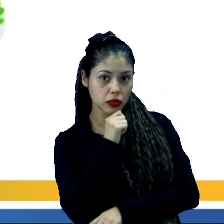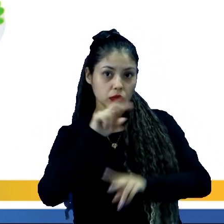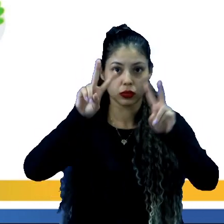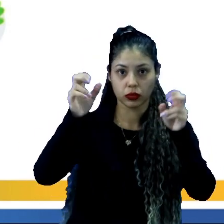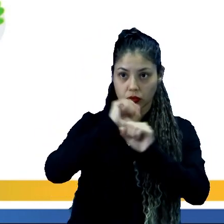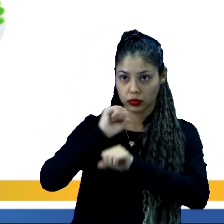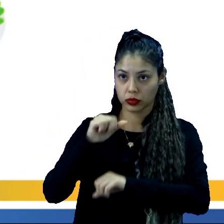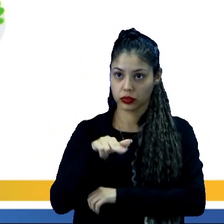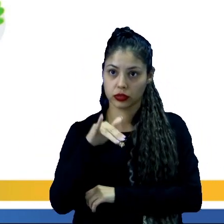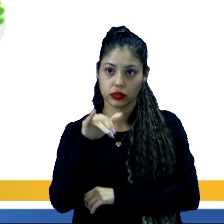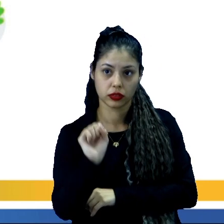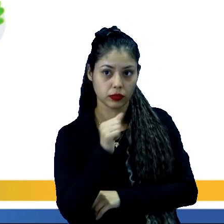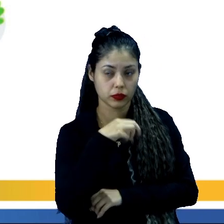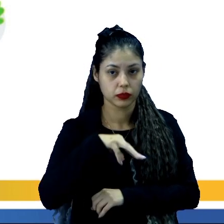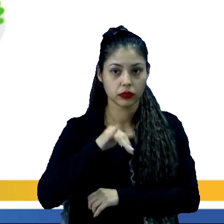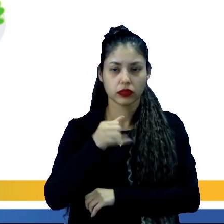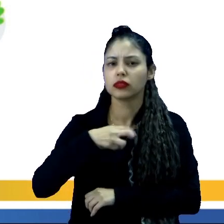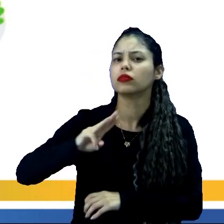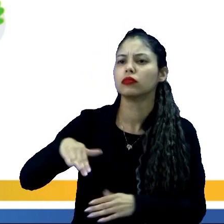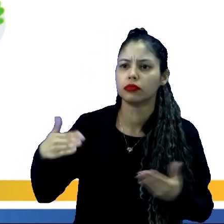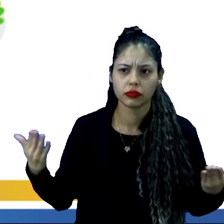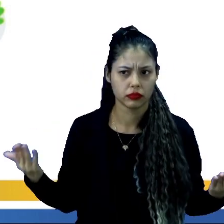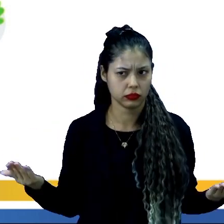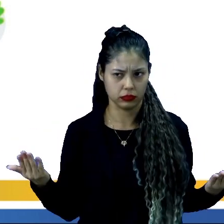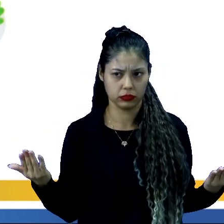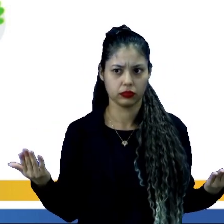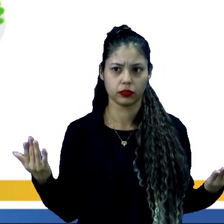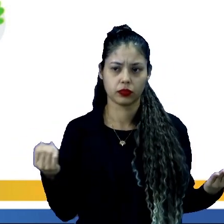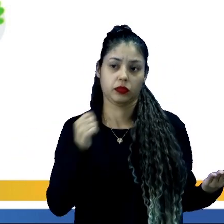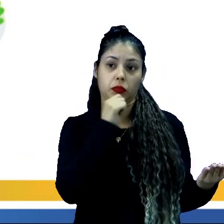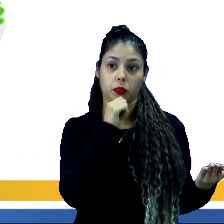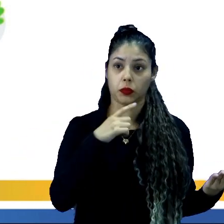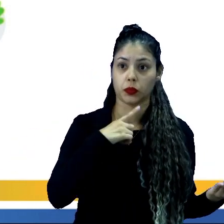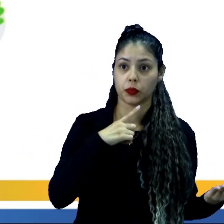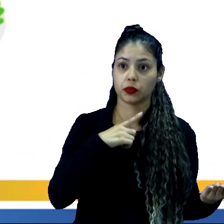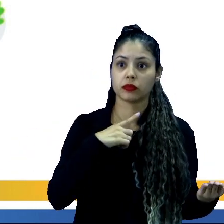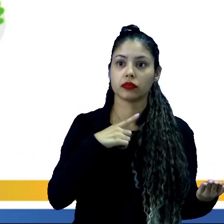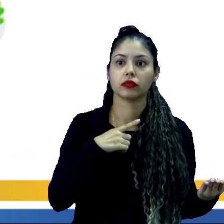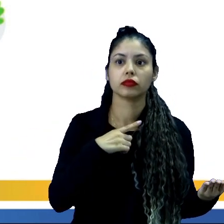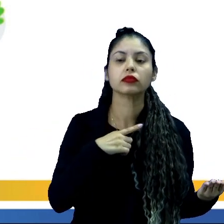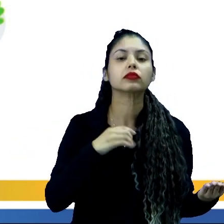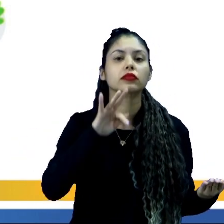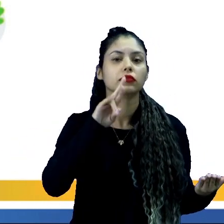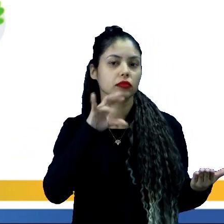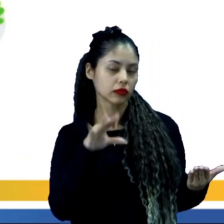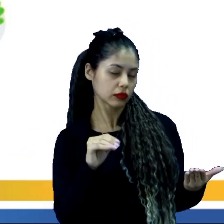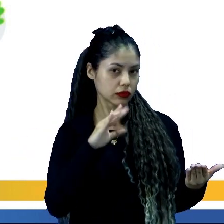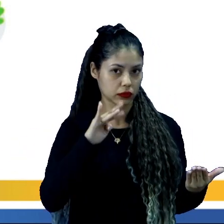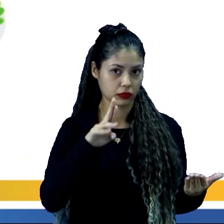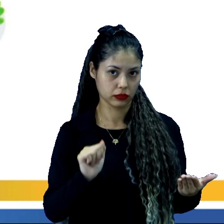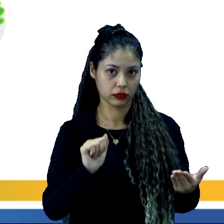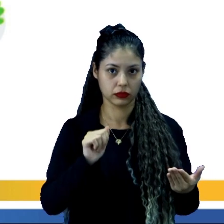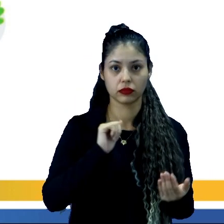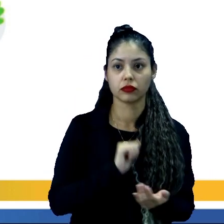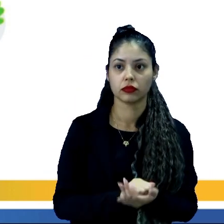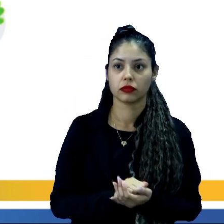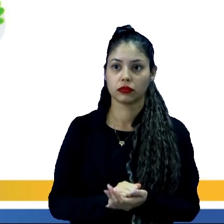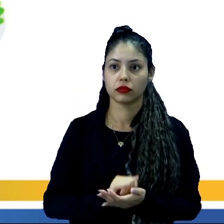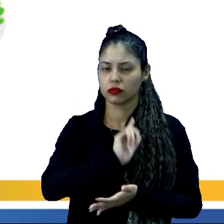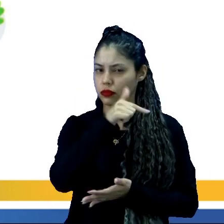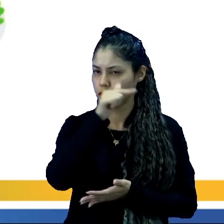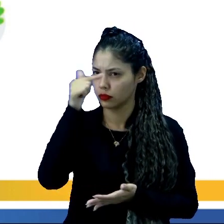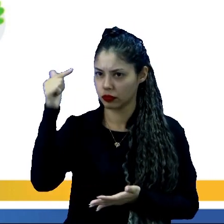sais minerais, né? Então quem são os sais minerais? Então, a gente tem ali o cloro, o cobre, o ferro, o